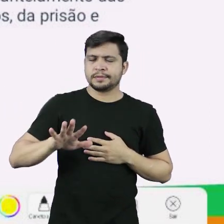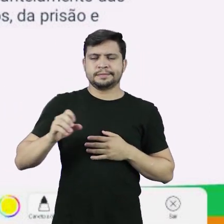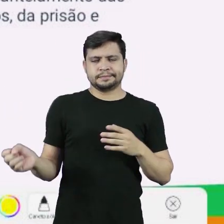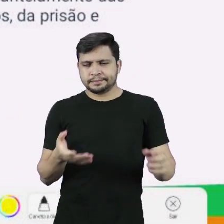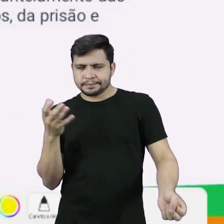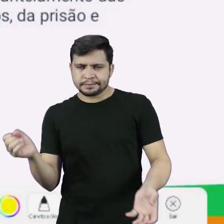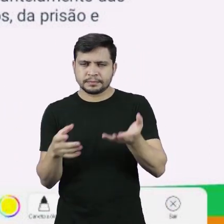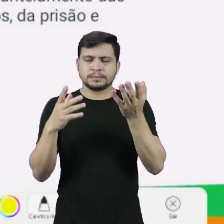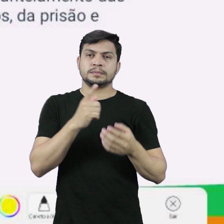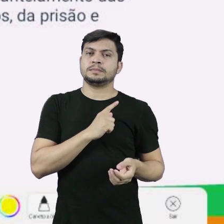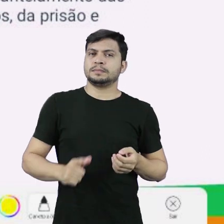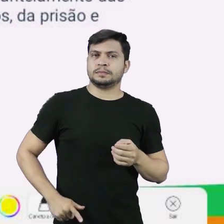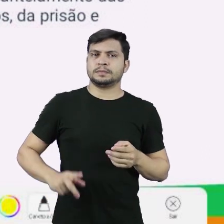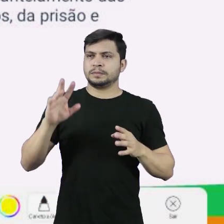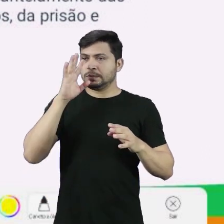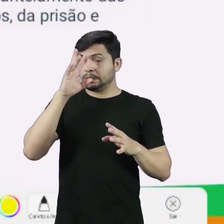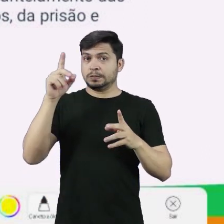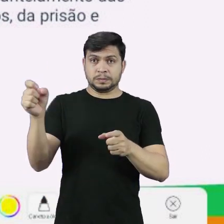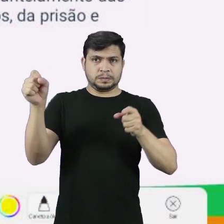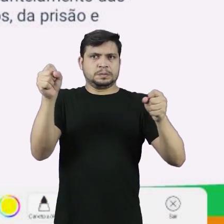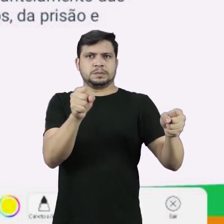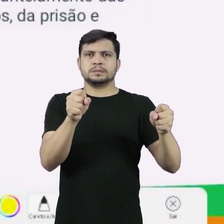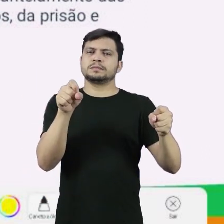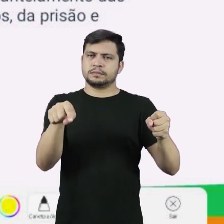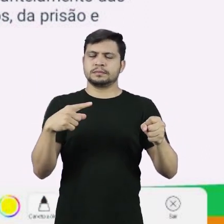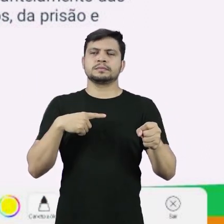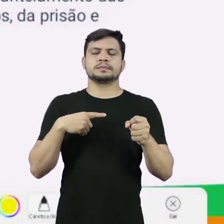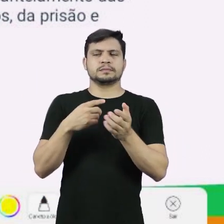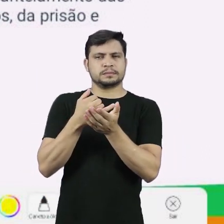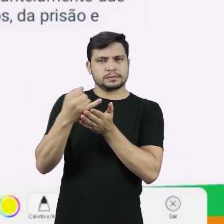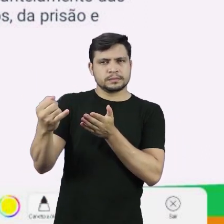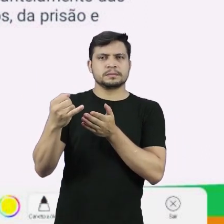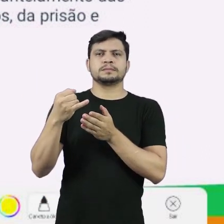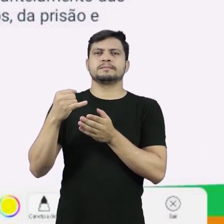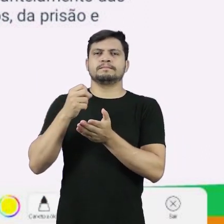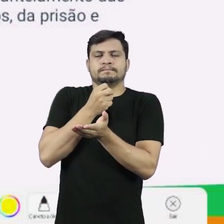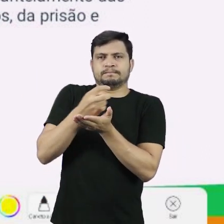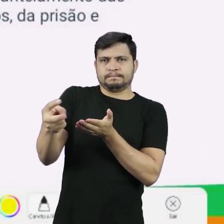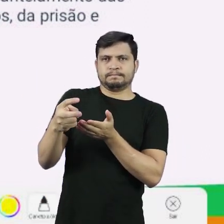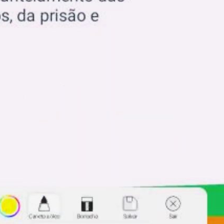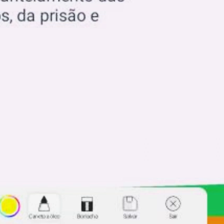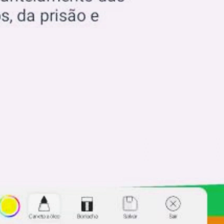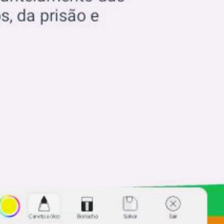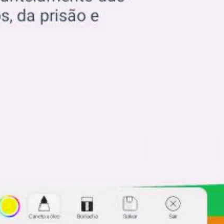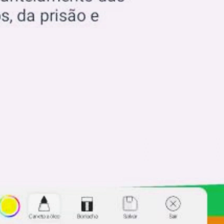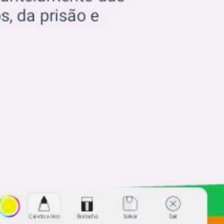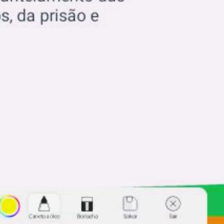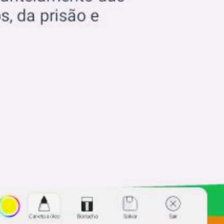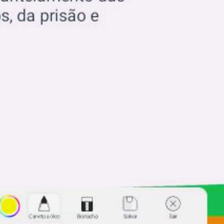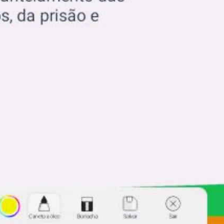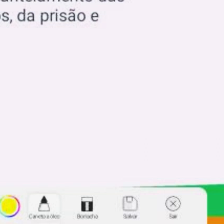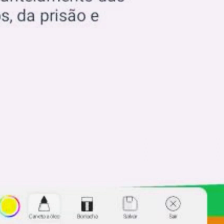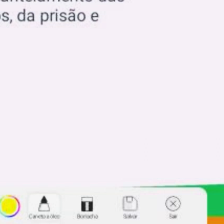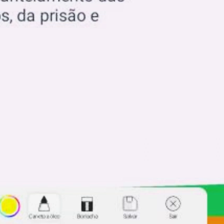governos autoritários nascidos deste golpe, ocorreu o desmantelamento das organizações sindicais, correto, por meio